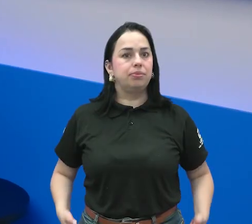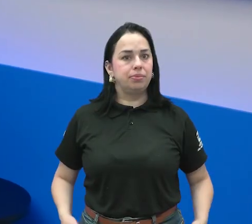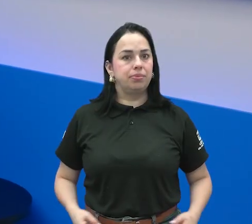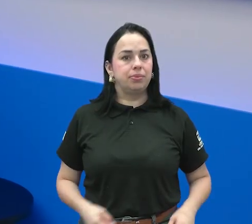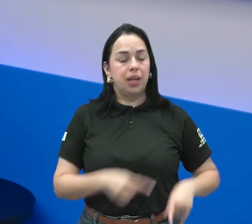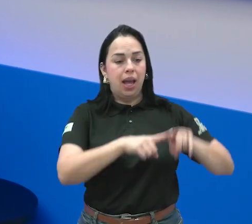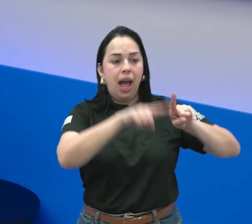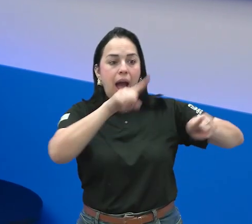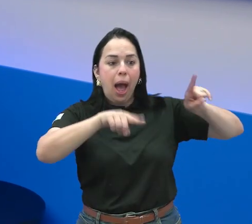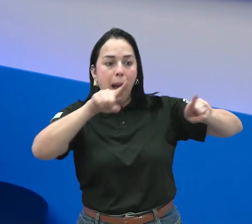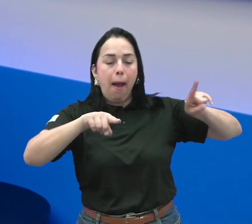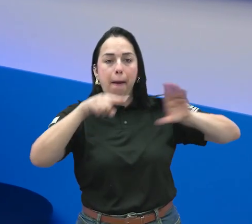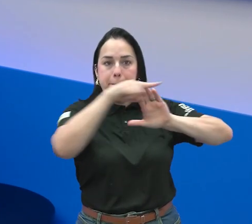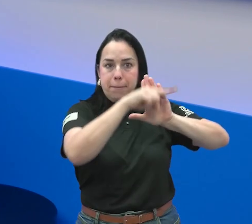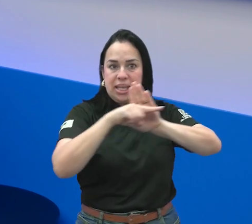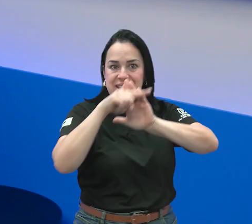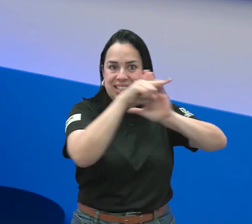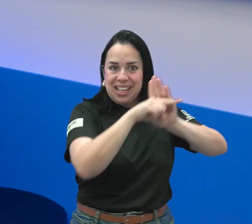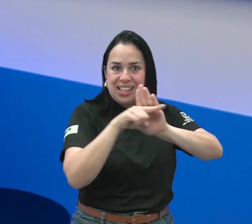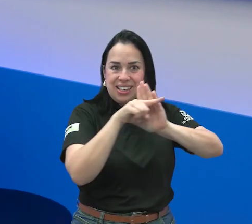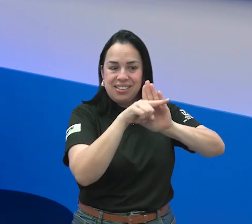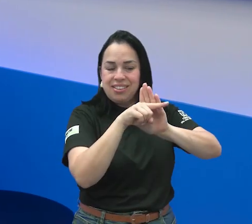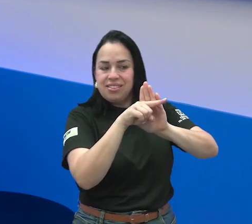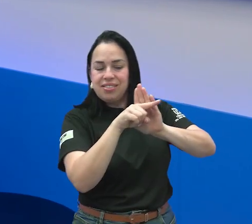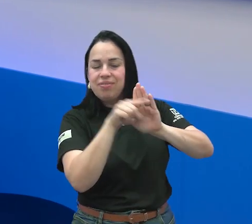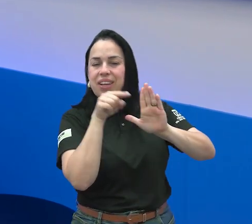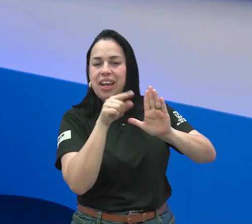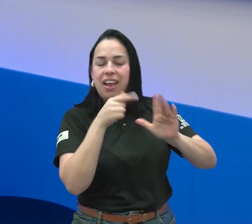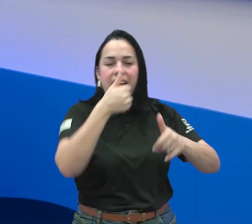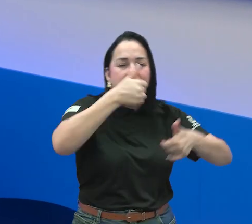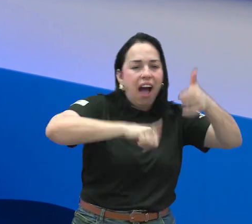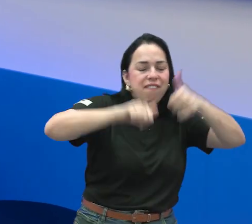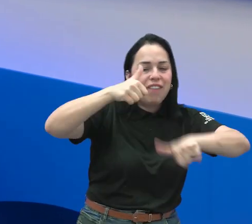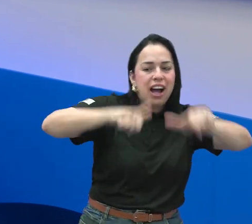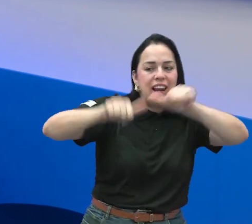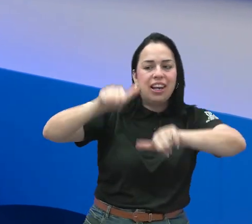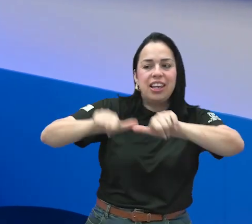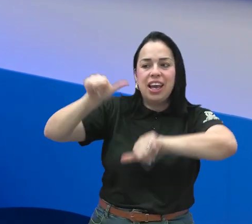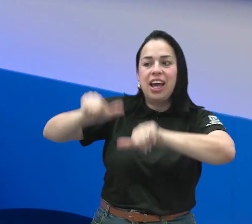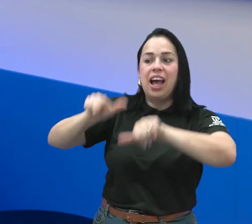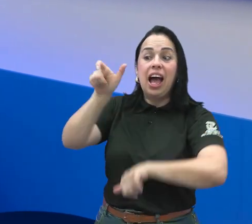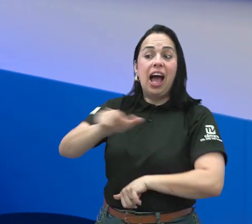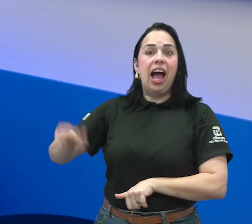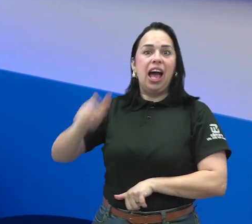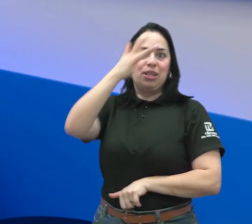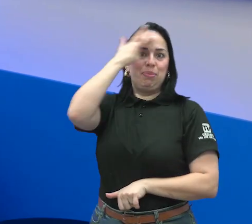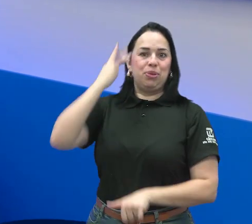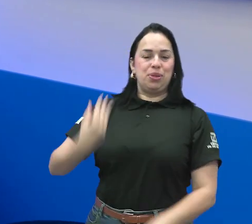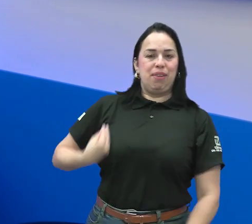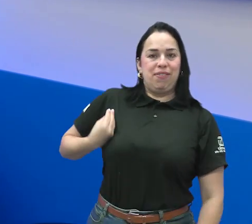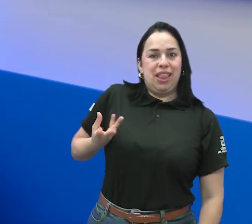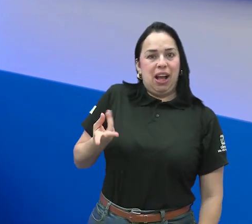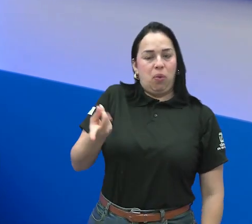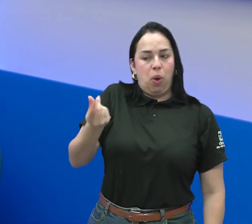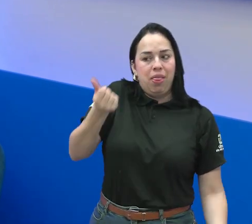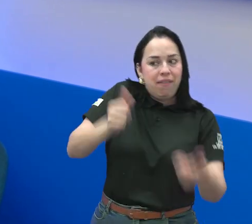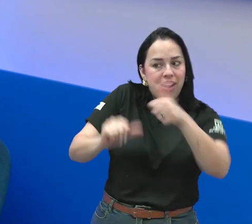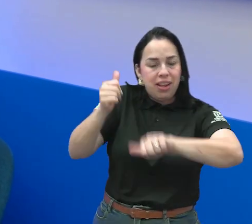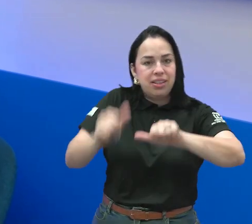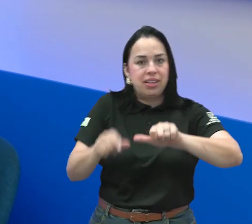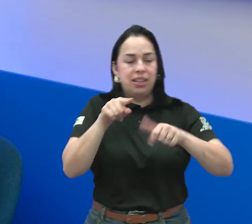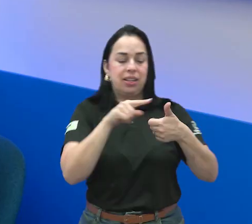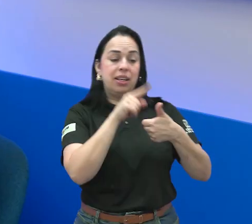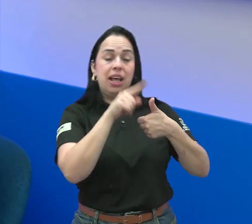O Índice de Desenvolvimento Humano é um dos principais medidores usados para estimar a qualidade de vida das pessoas. E ele serve